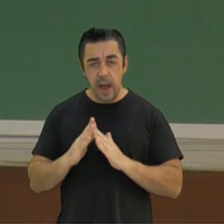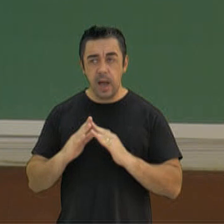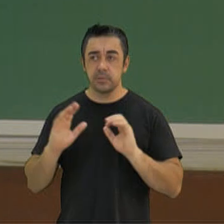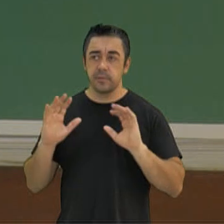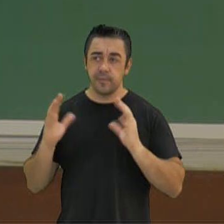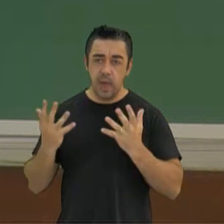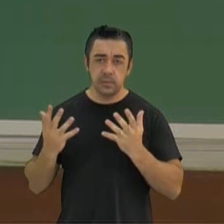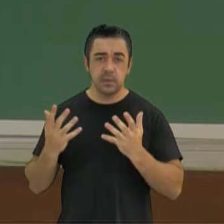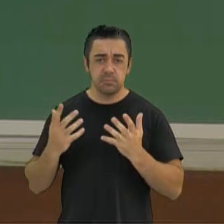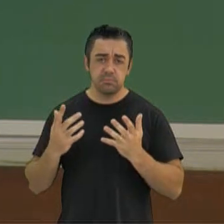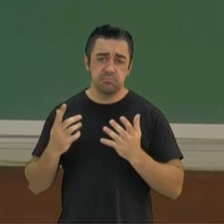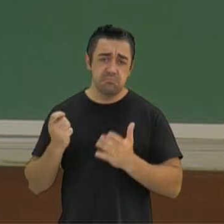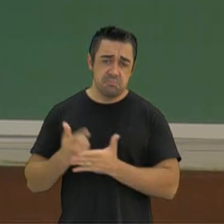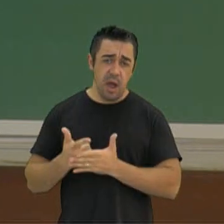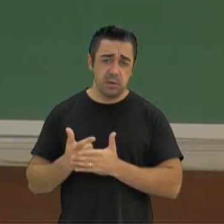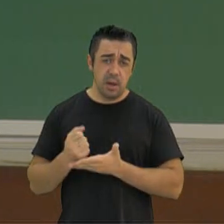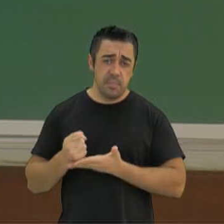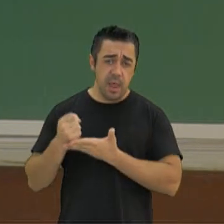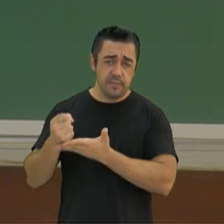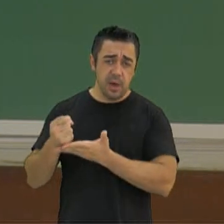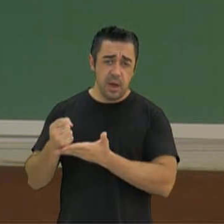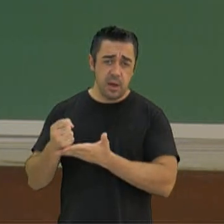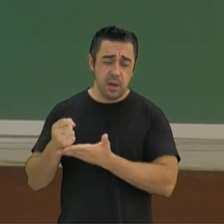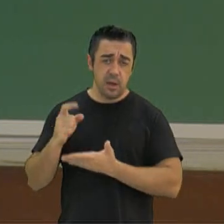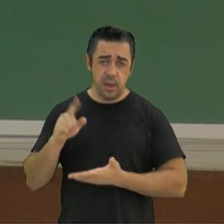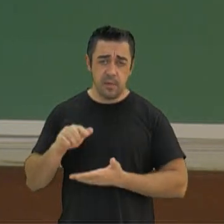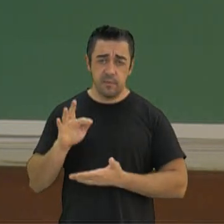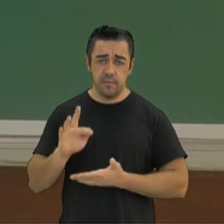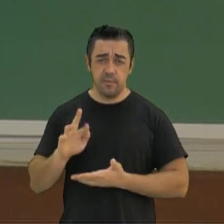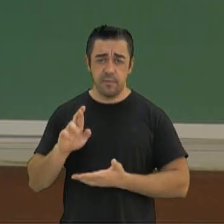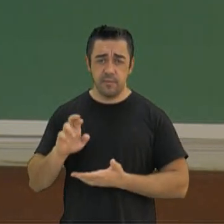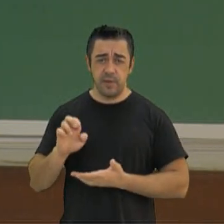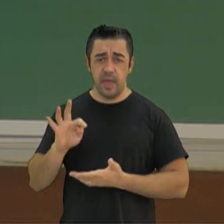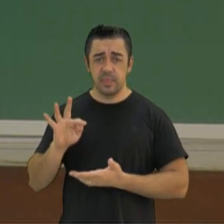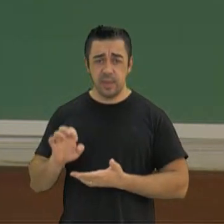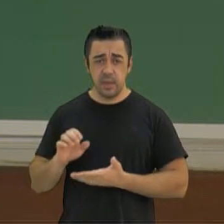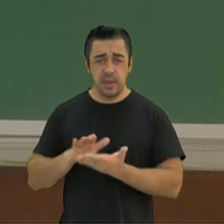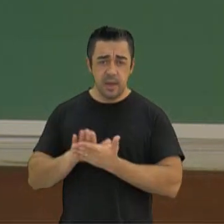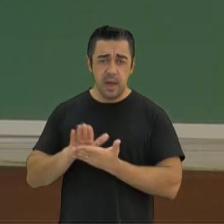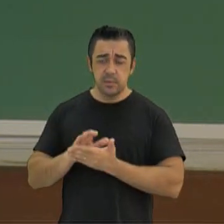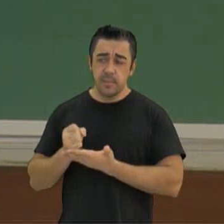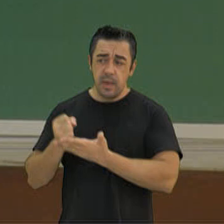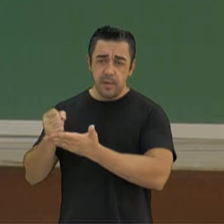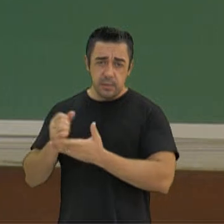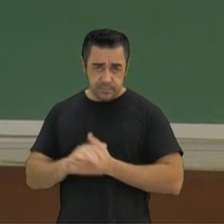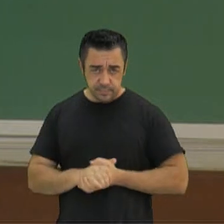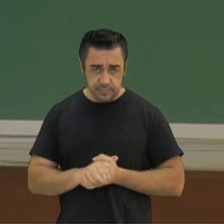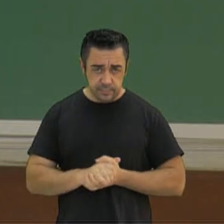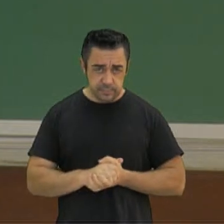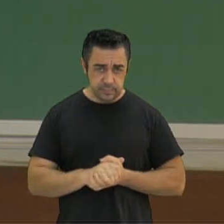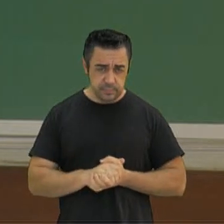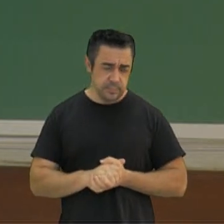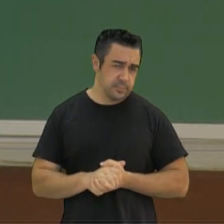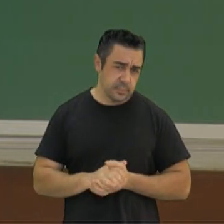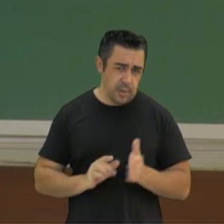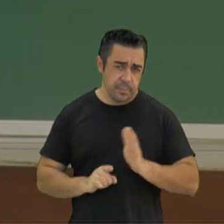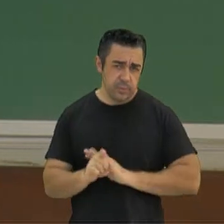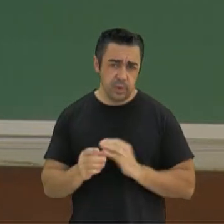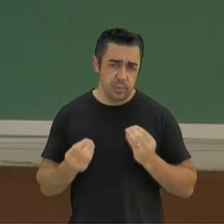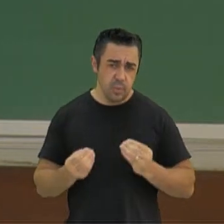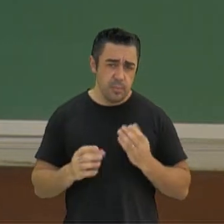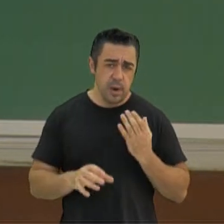festa lá, tem mais uma taxa de transporte, que é o frete, que a pessoa gasta para poder levar até lá, tá? Como que